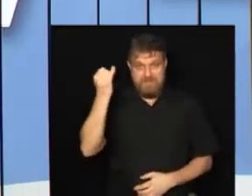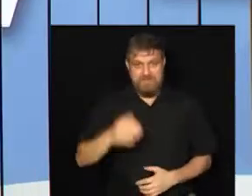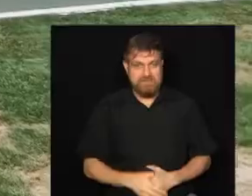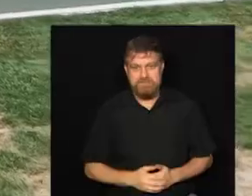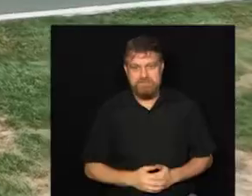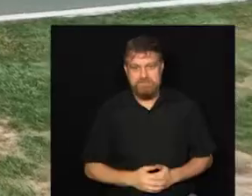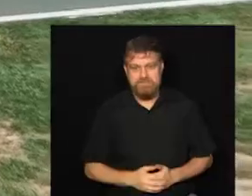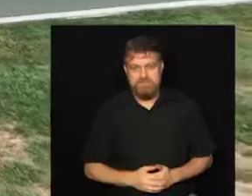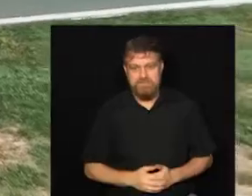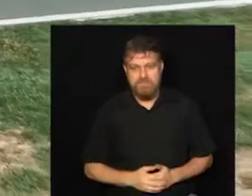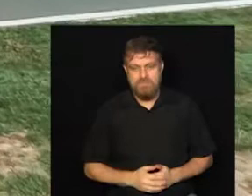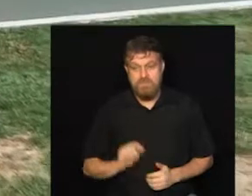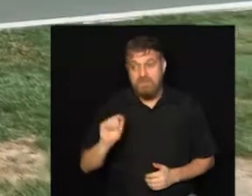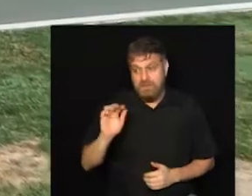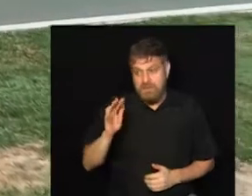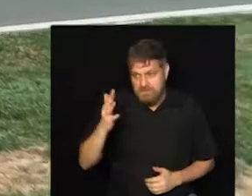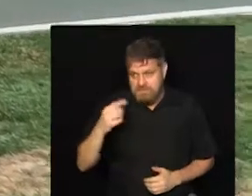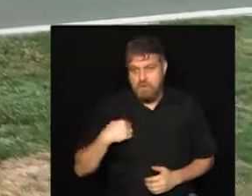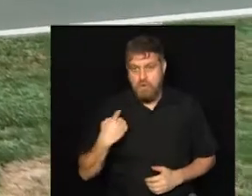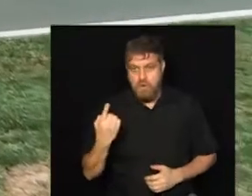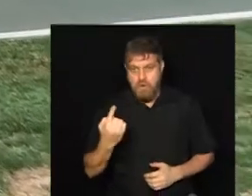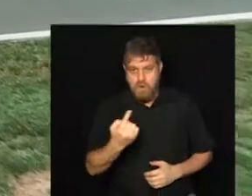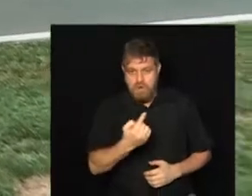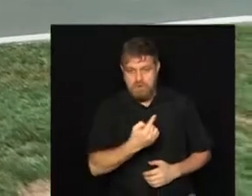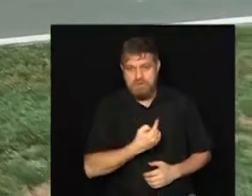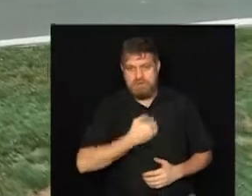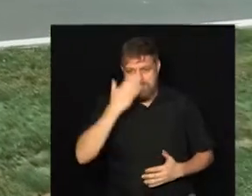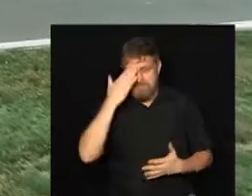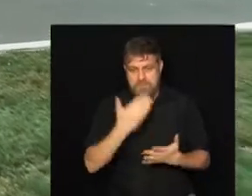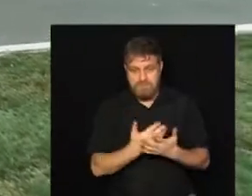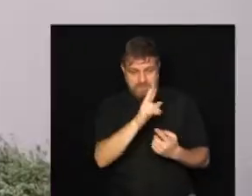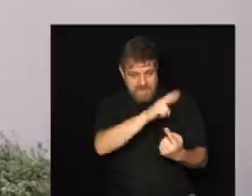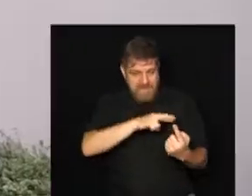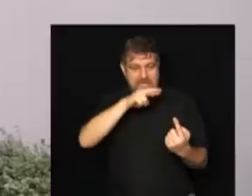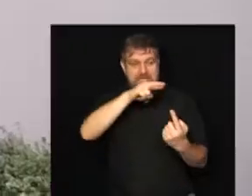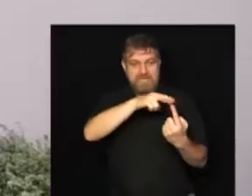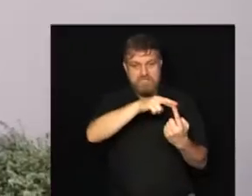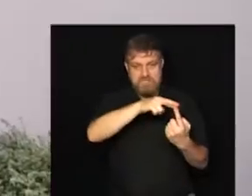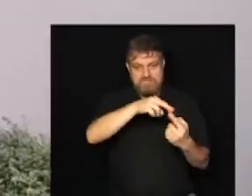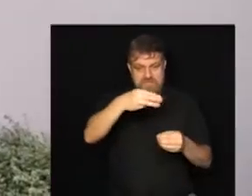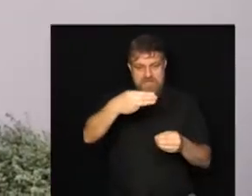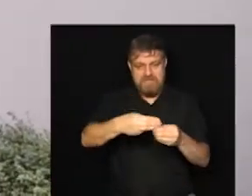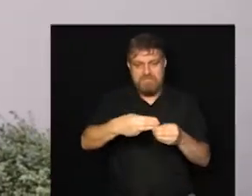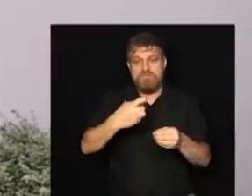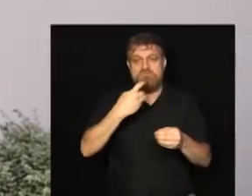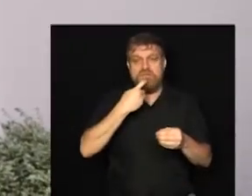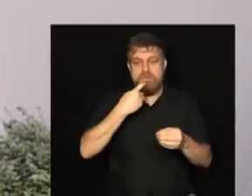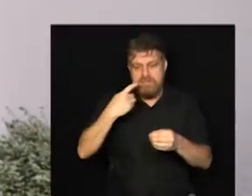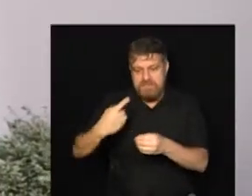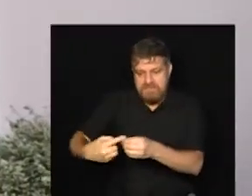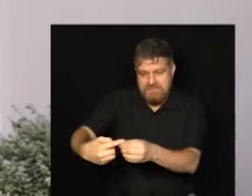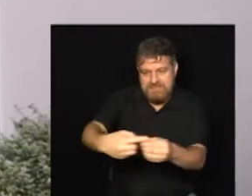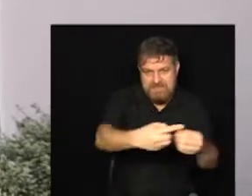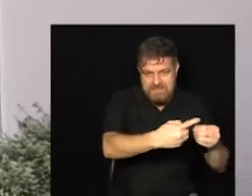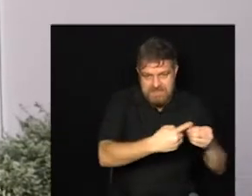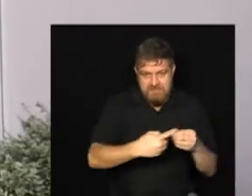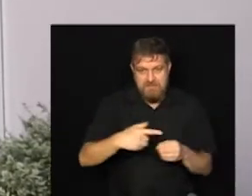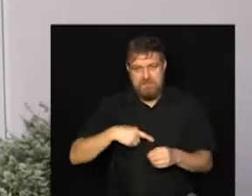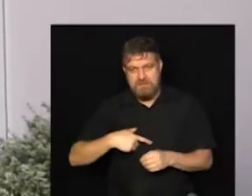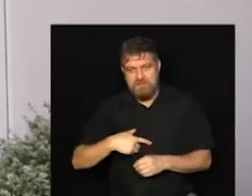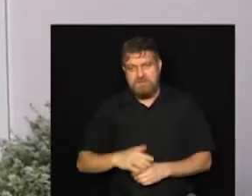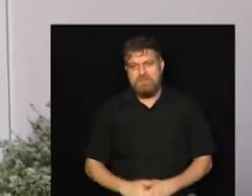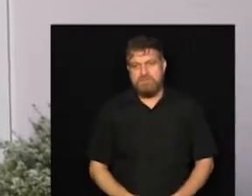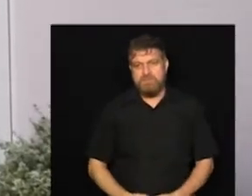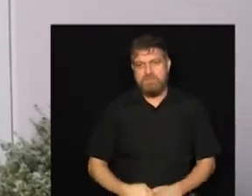né? E daí, agora, acredito que nós somos referência na região metropolitana de Campinas. Nós temos em torno de